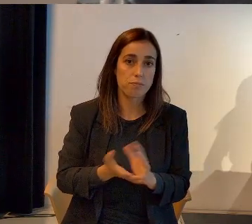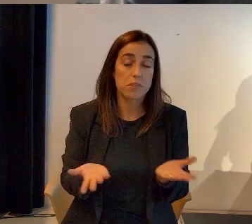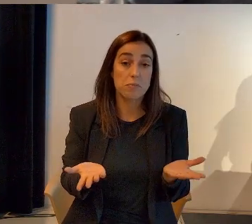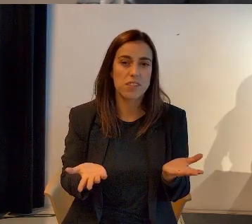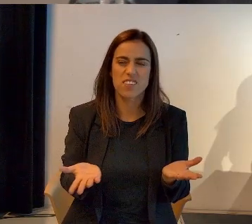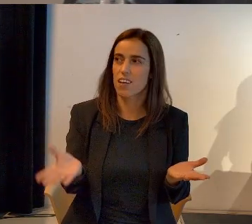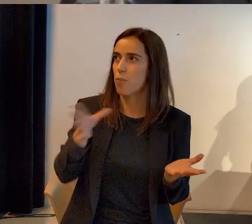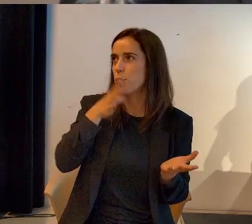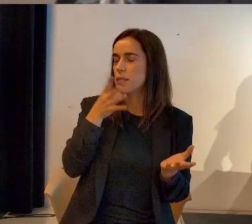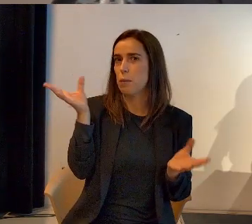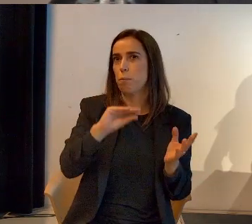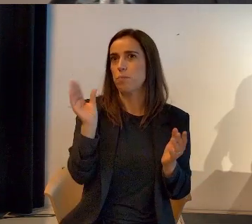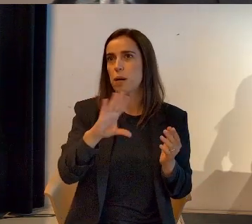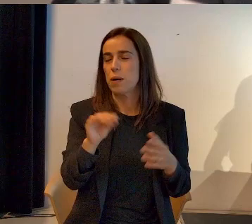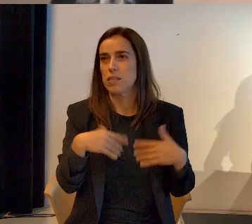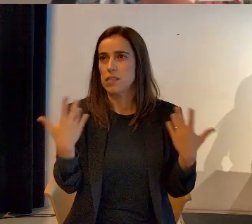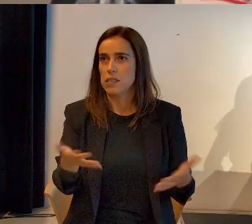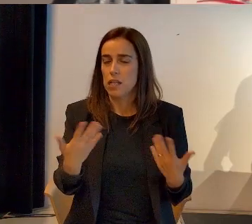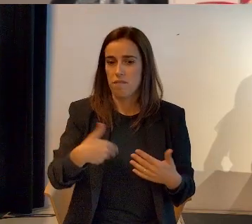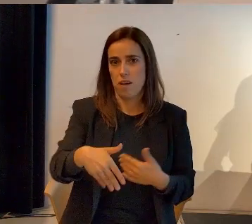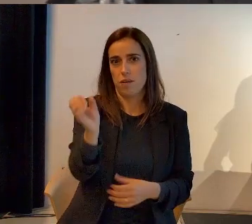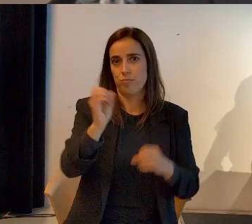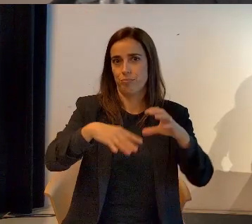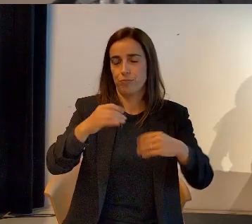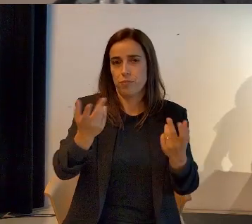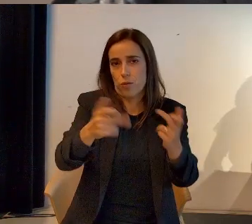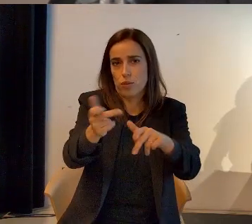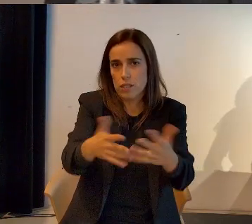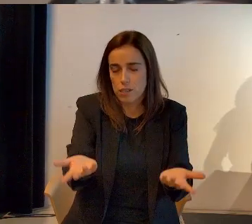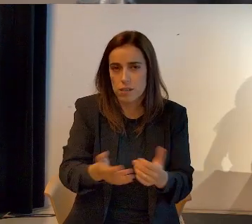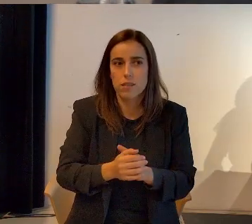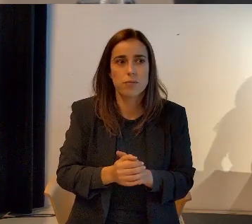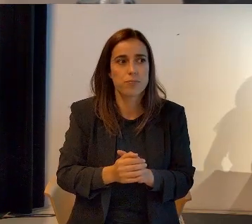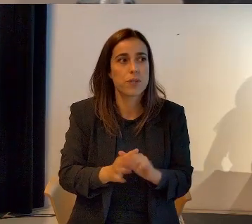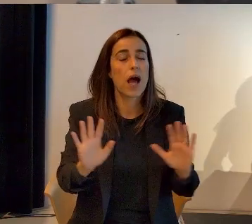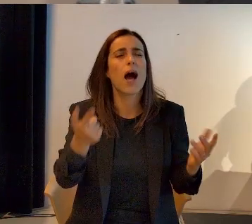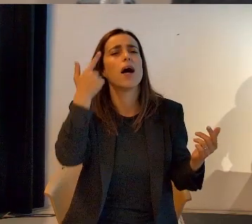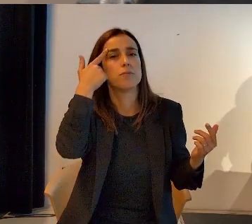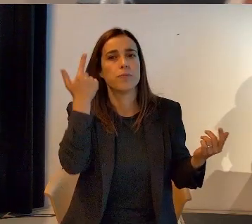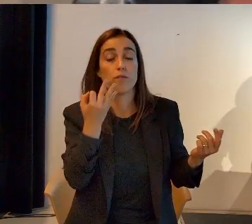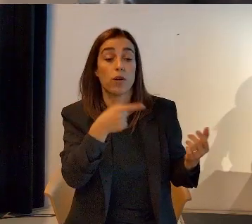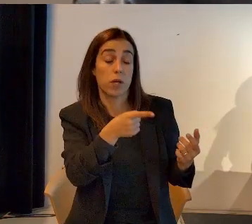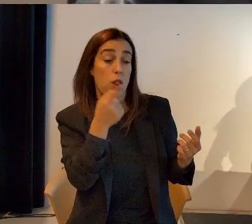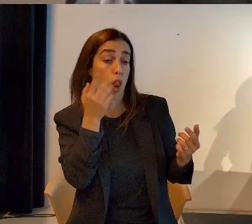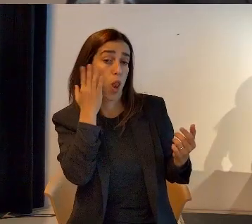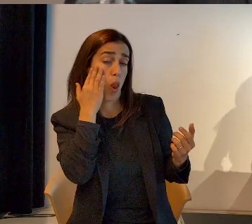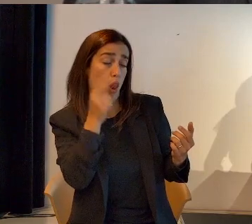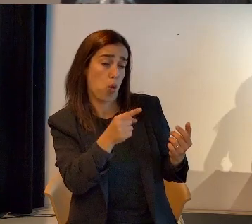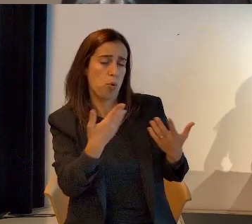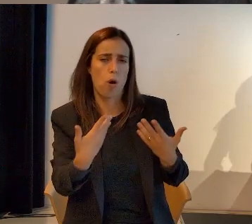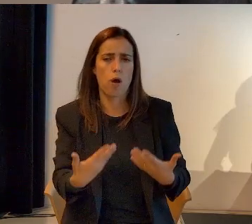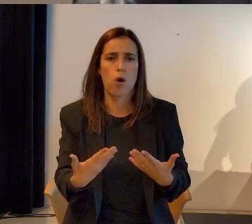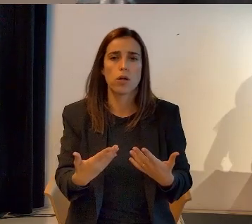há tanta coisa para dizer, tanta coisa que vai acontecer, e eu penso que... esses são os números que iria passar